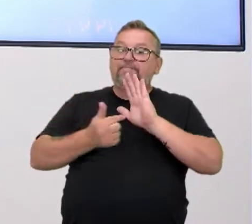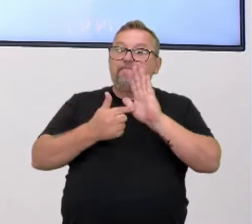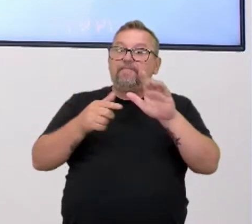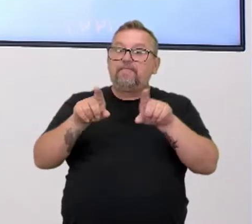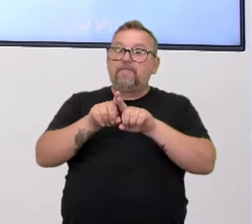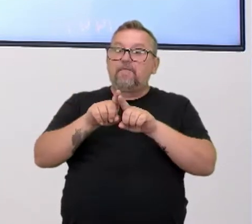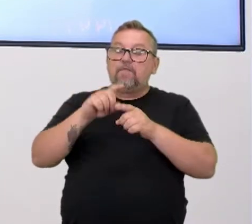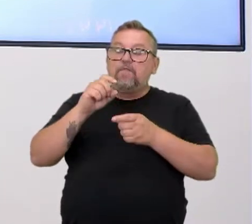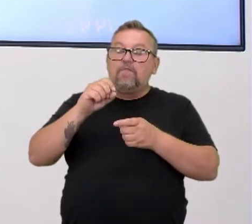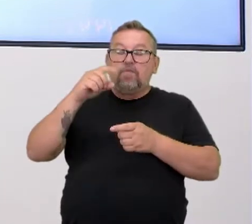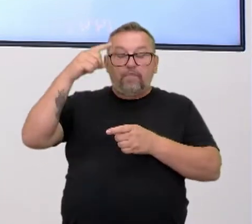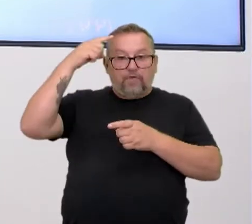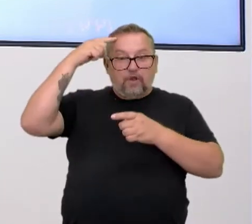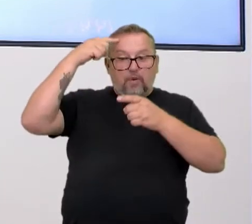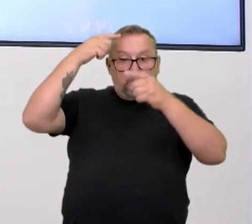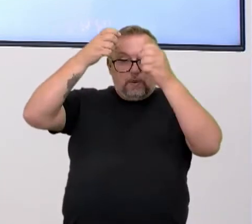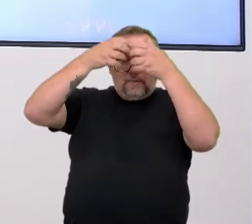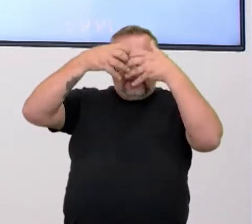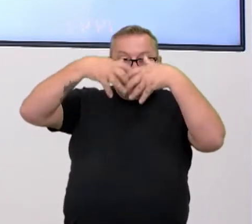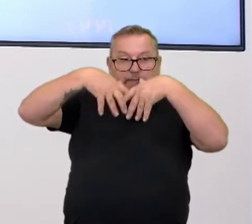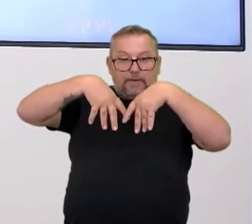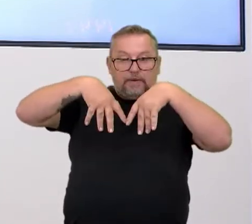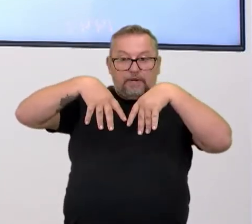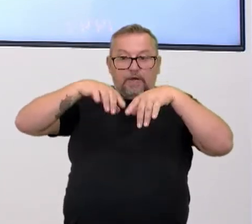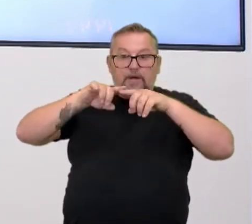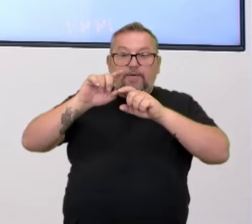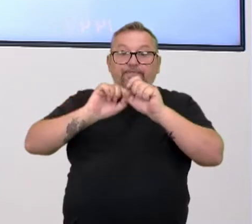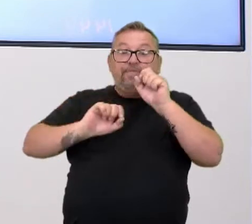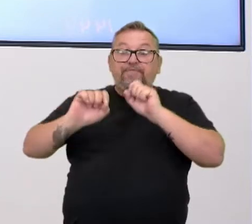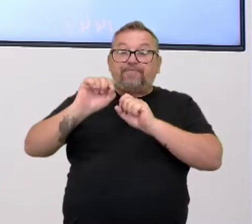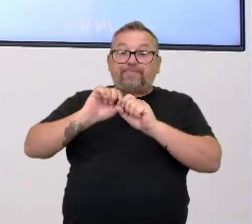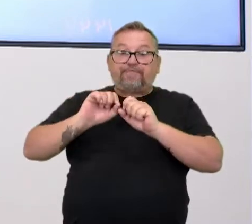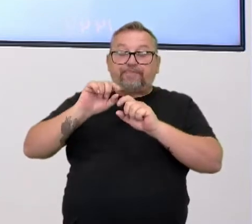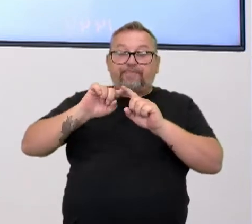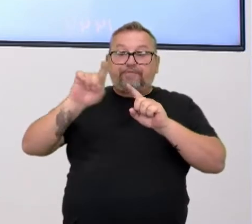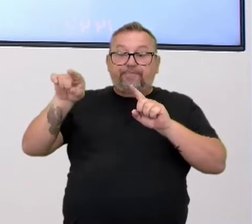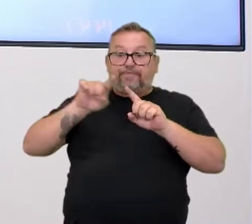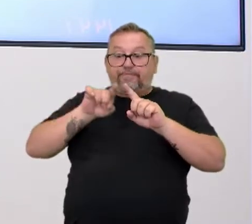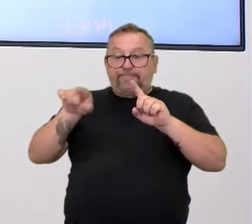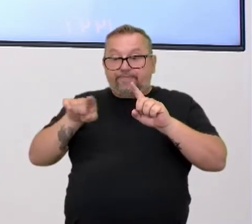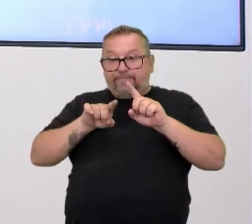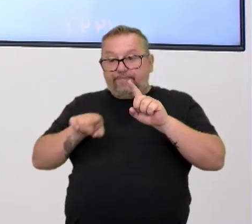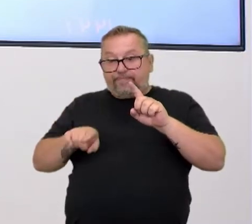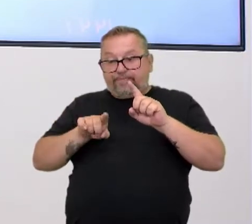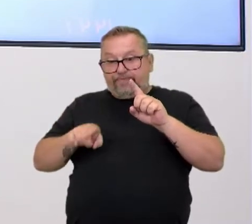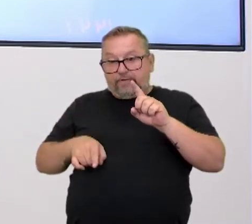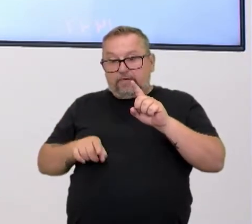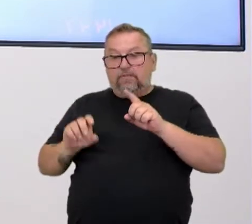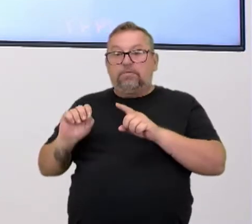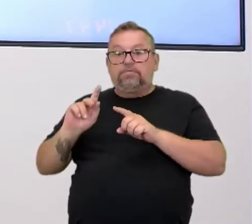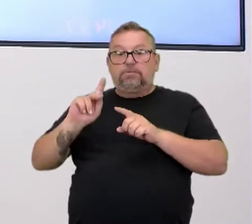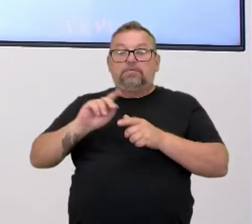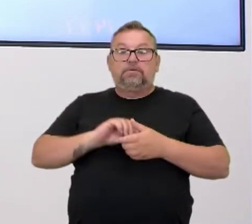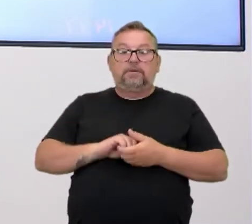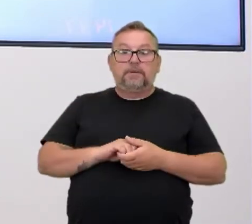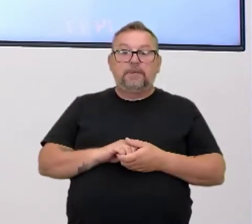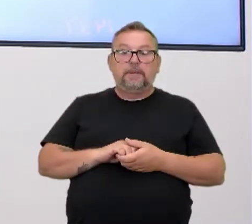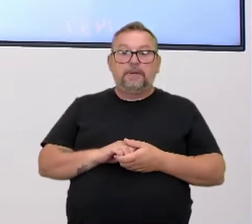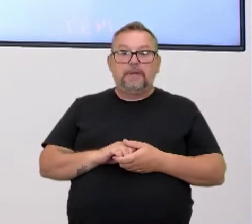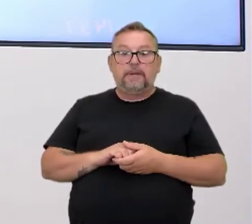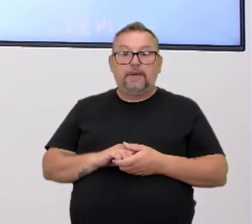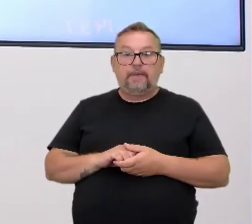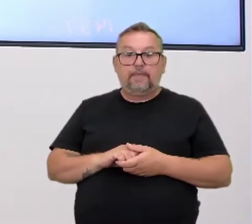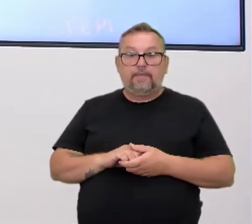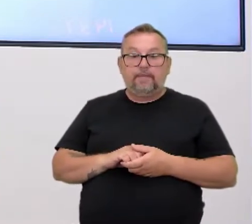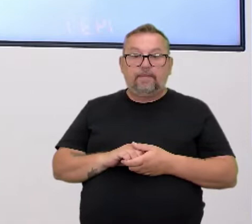do mapa mental e dela que surgirão as ramificações e as demais informações. Tá aí, ó, a